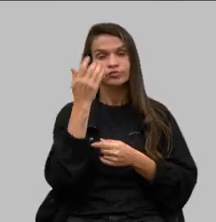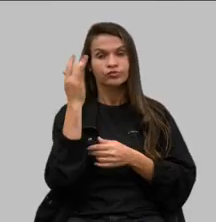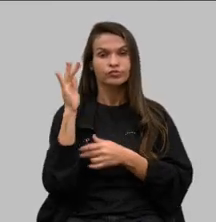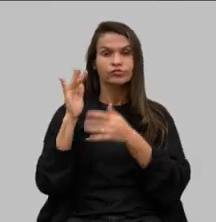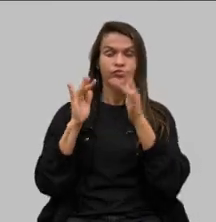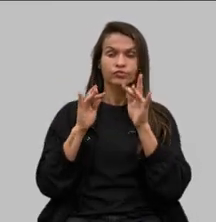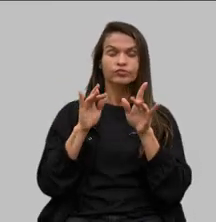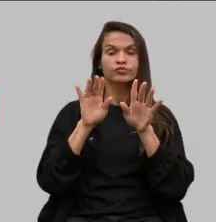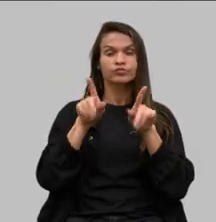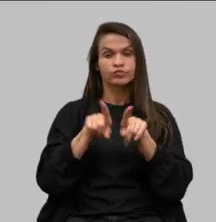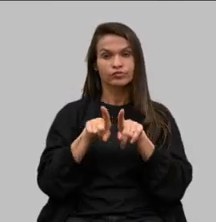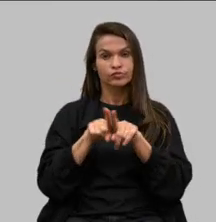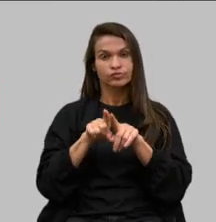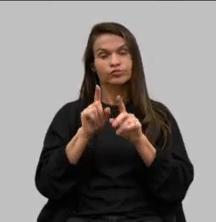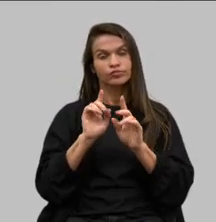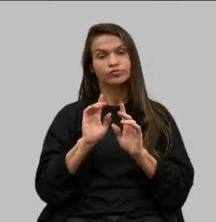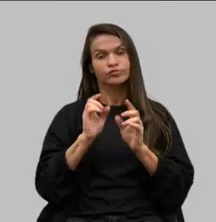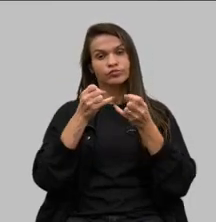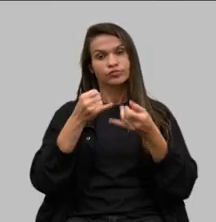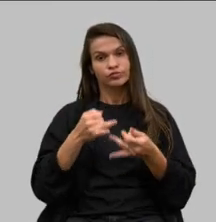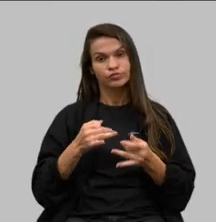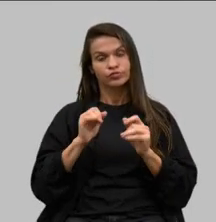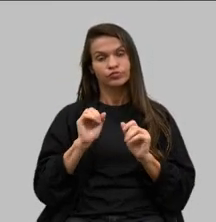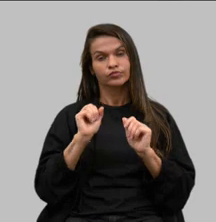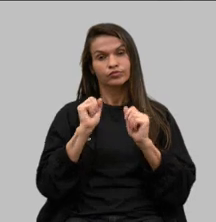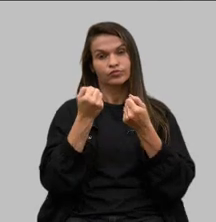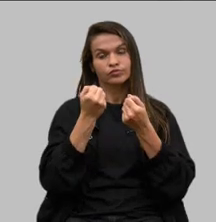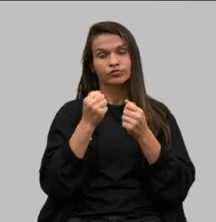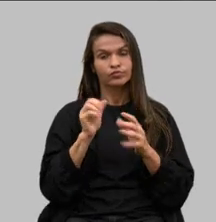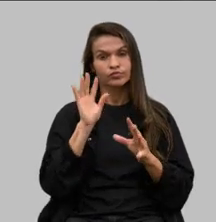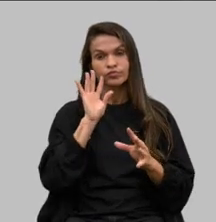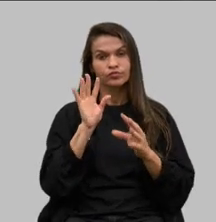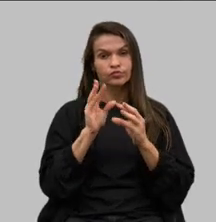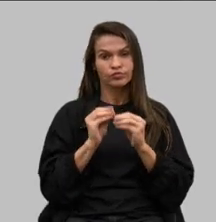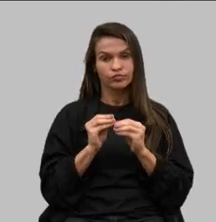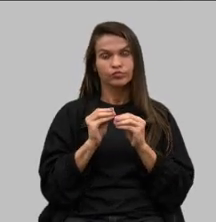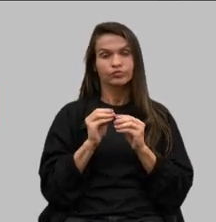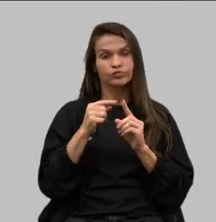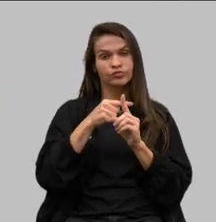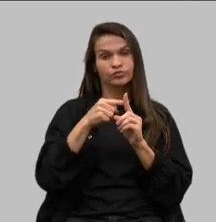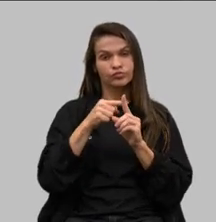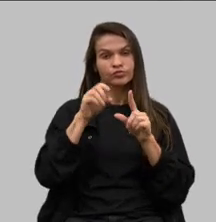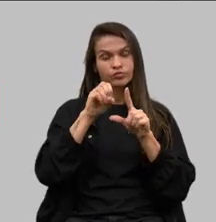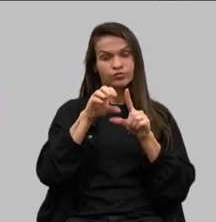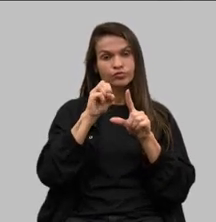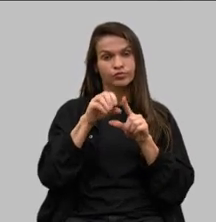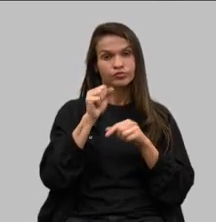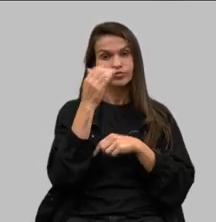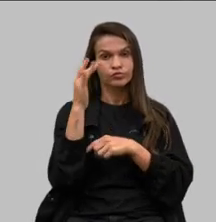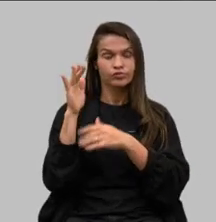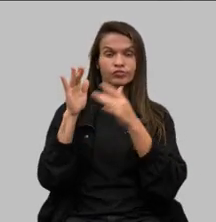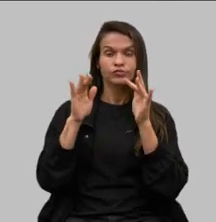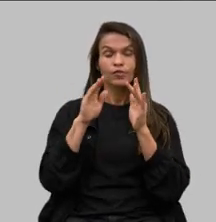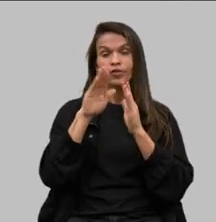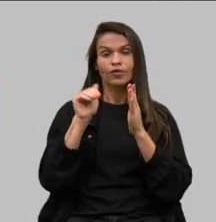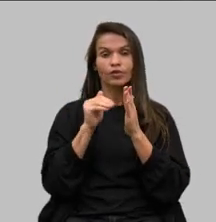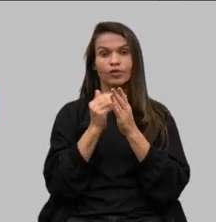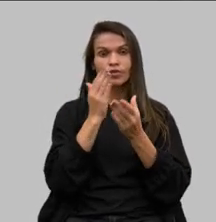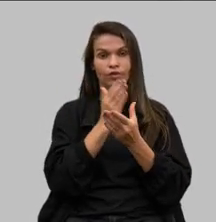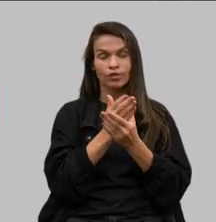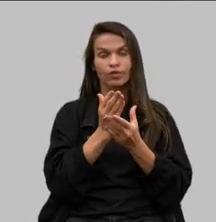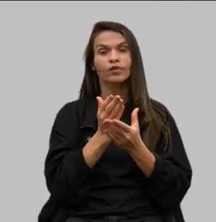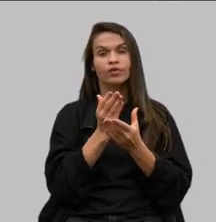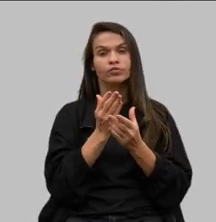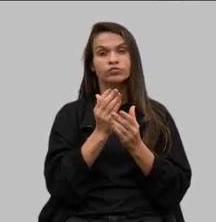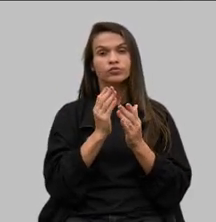como eu disse com esse esforço de concluir o passivo de licenciamento ambiental e colocar todos os processos dentro